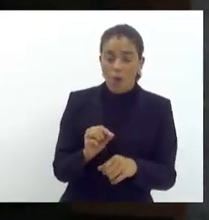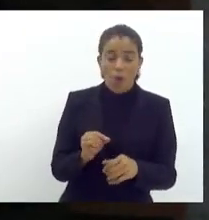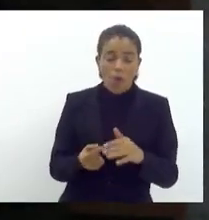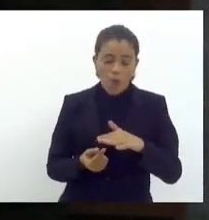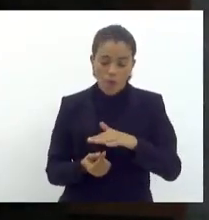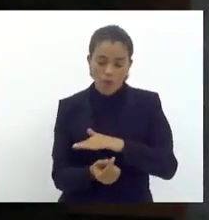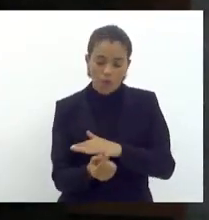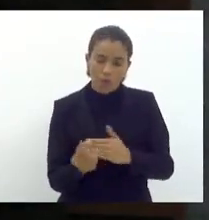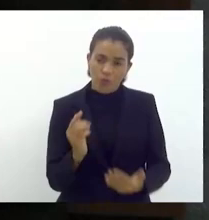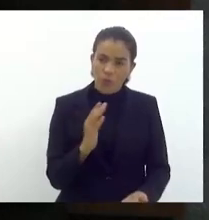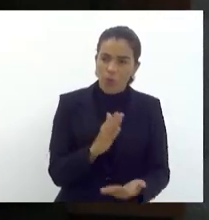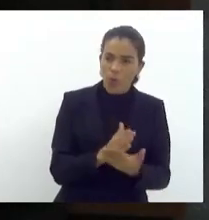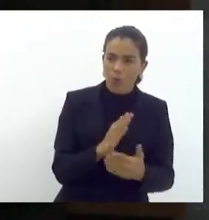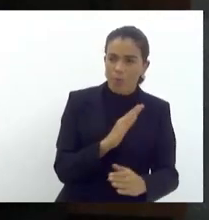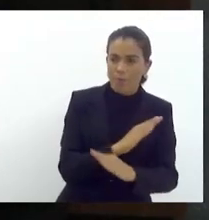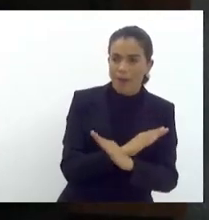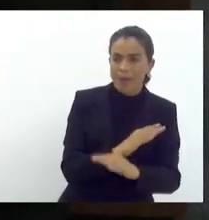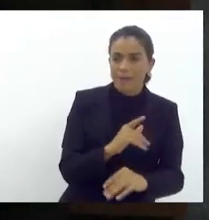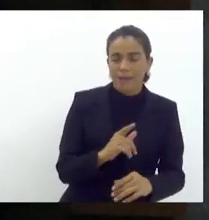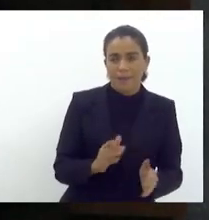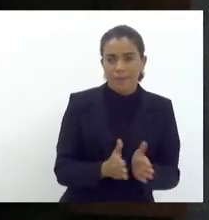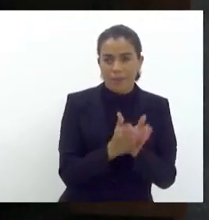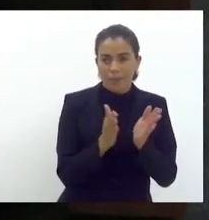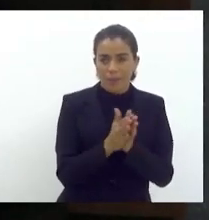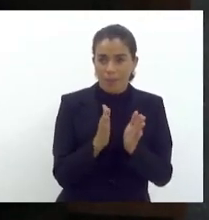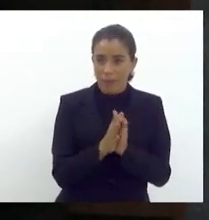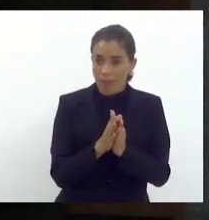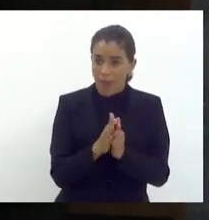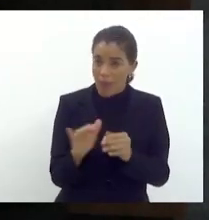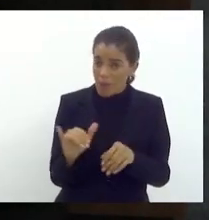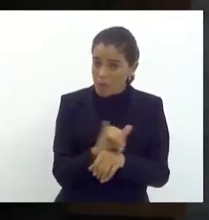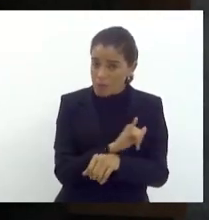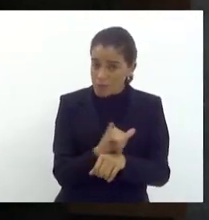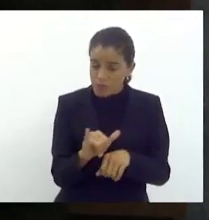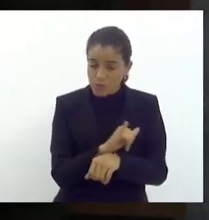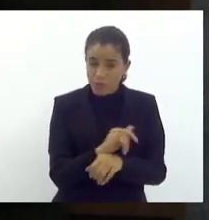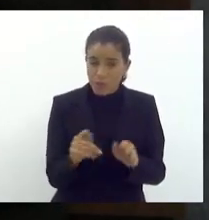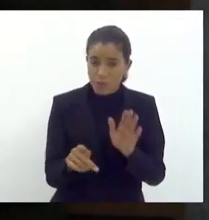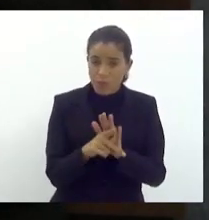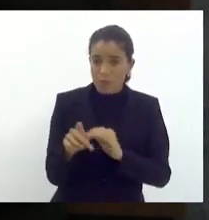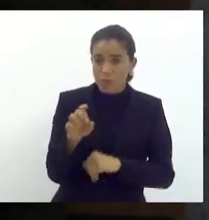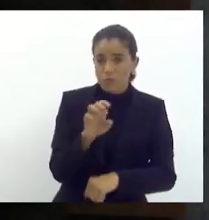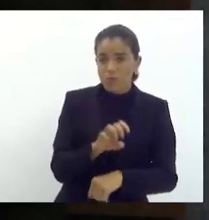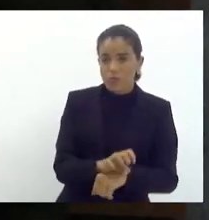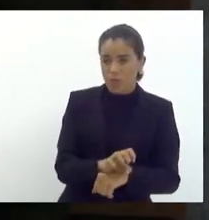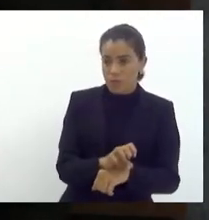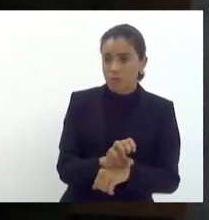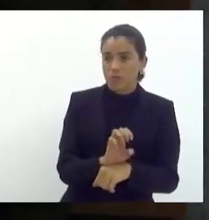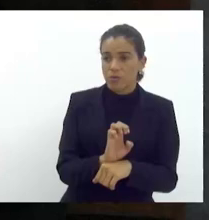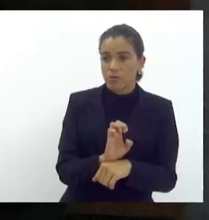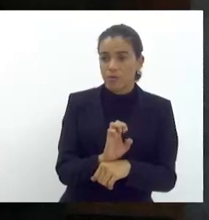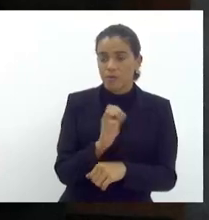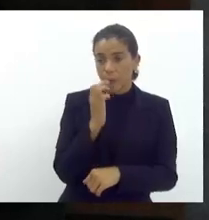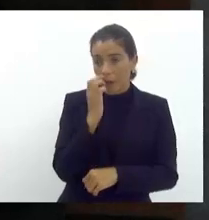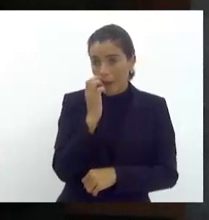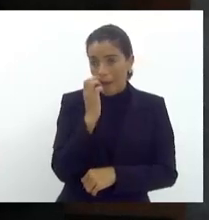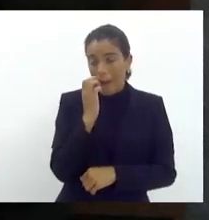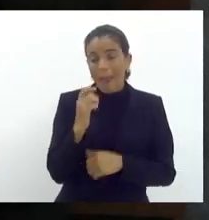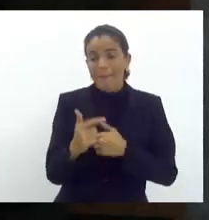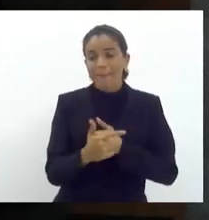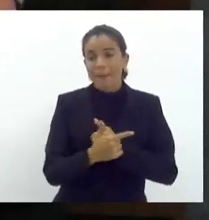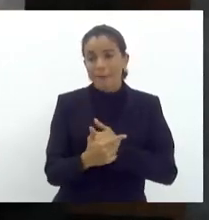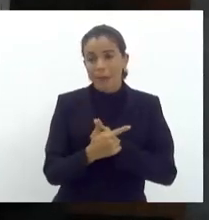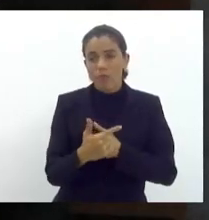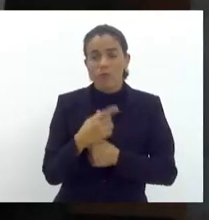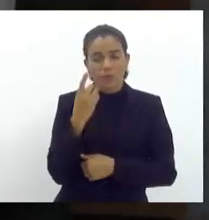é um instrumento de estado é uma aparato de estado e é papel